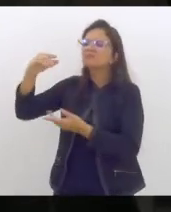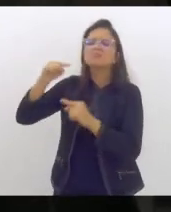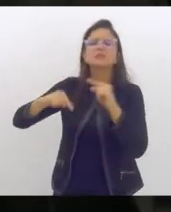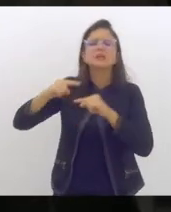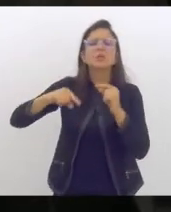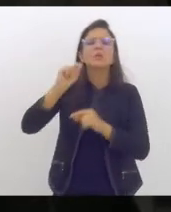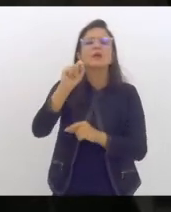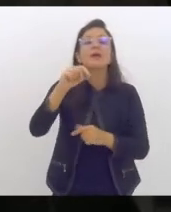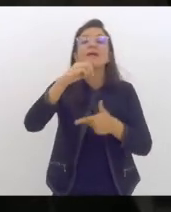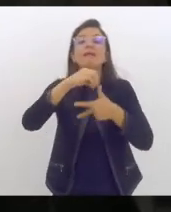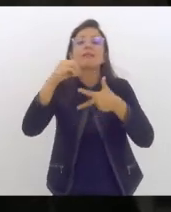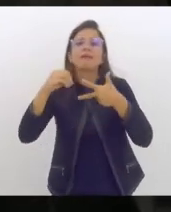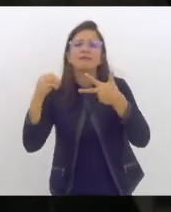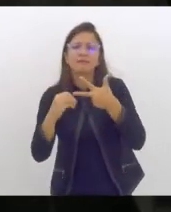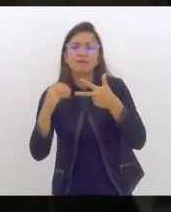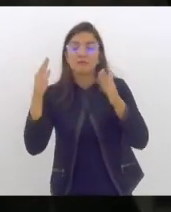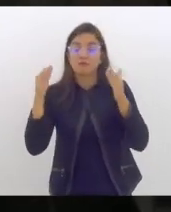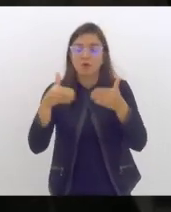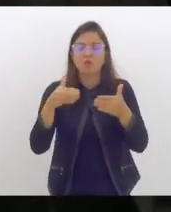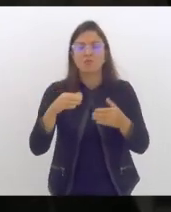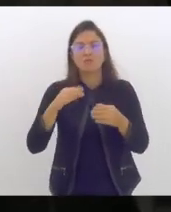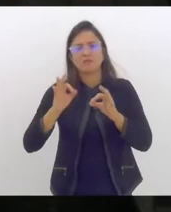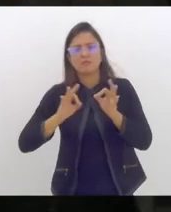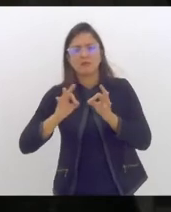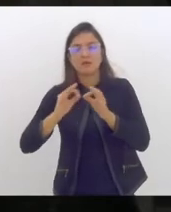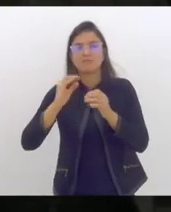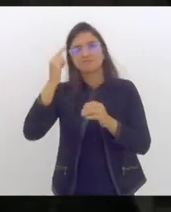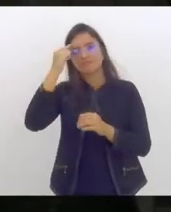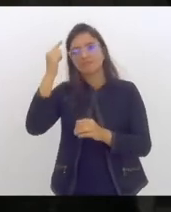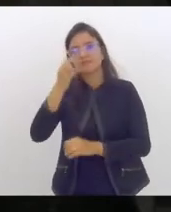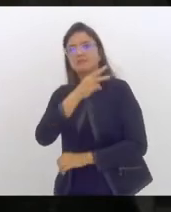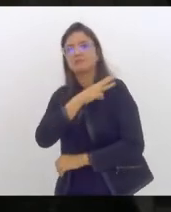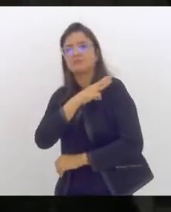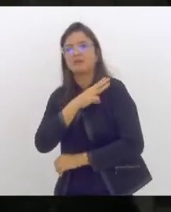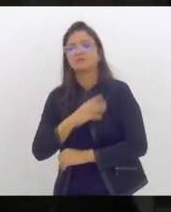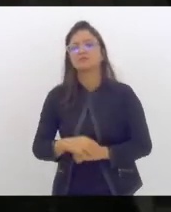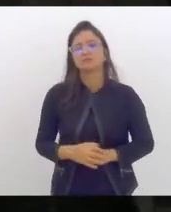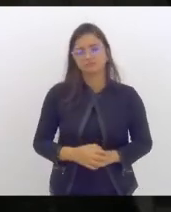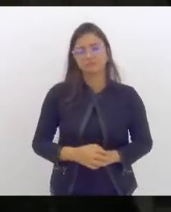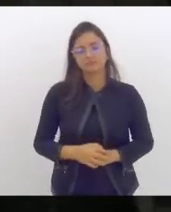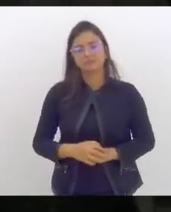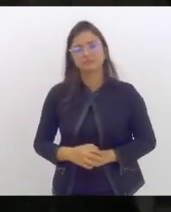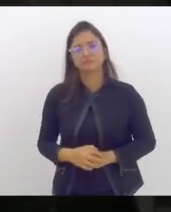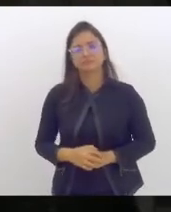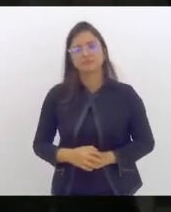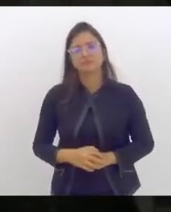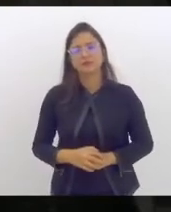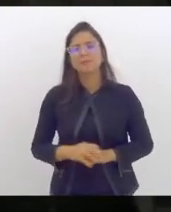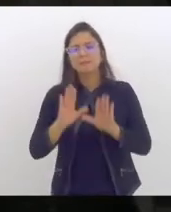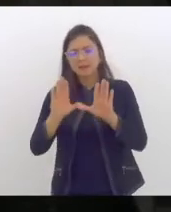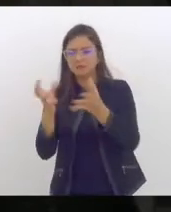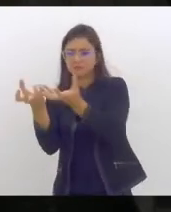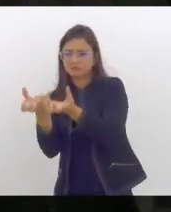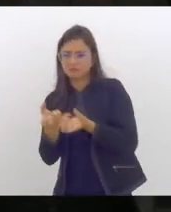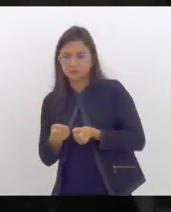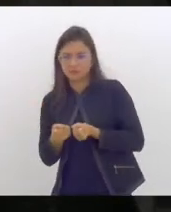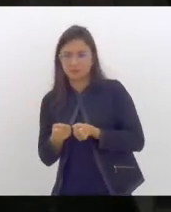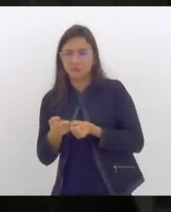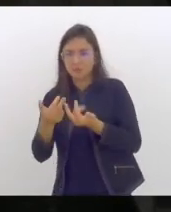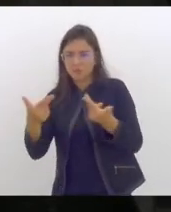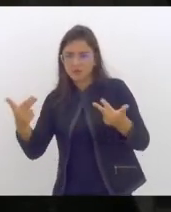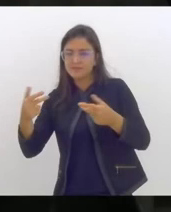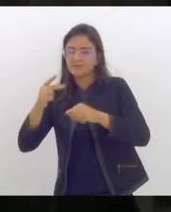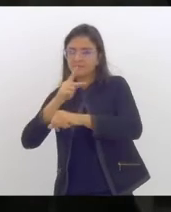médio. Então, são três grandes contratos. O da aquisição pedagógica, das obras